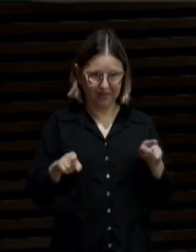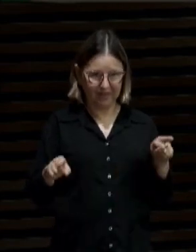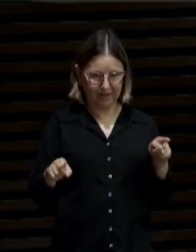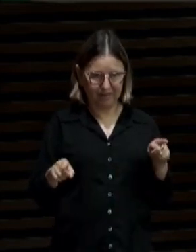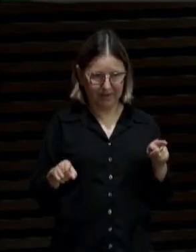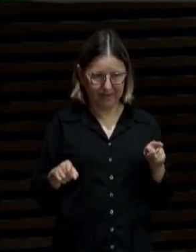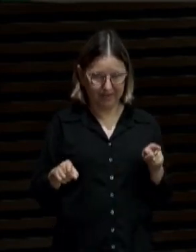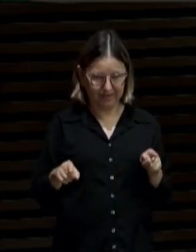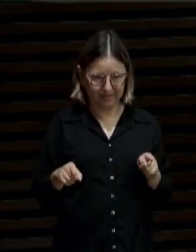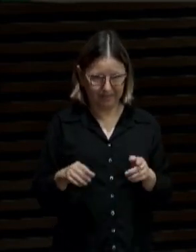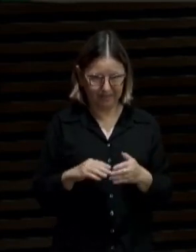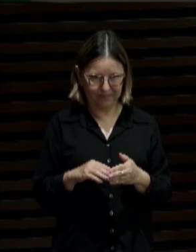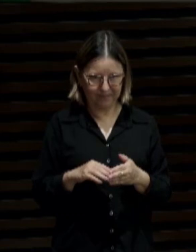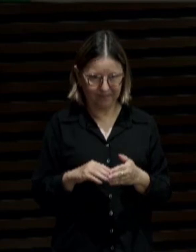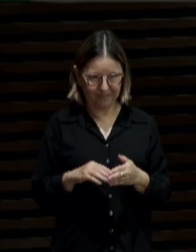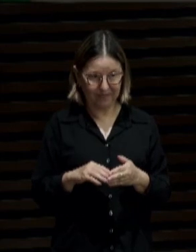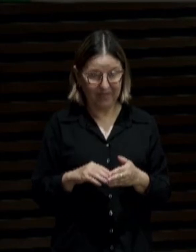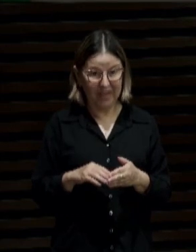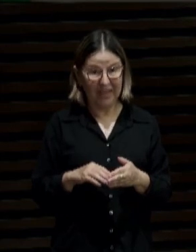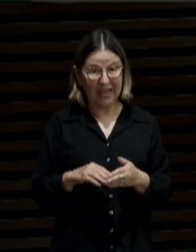fé é mérito teu.